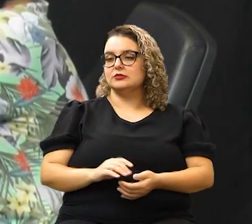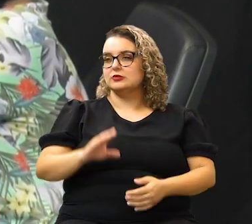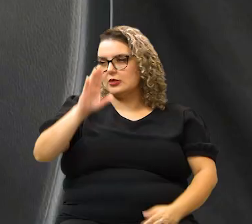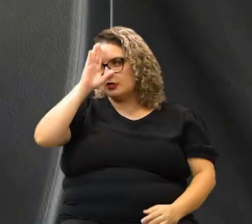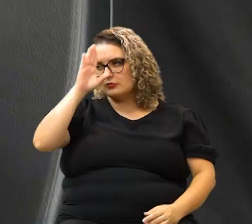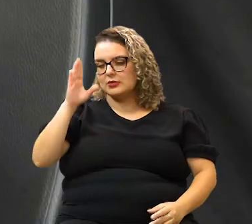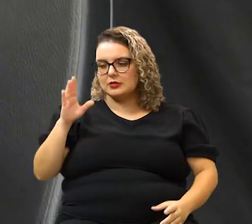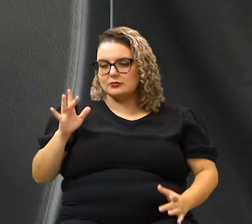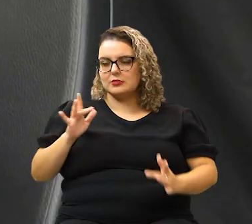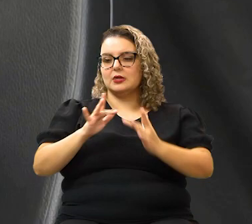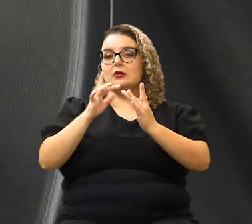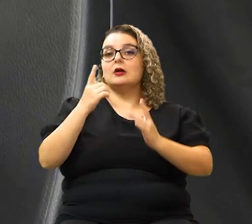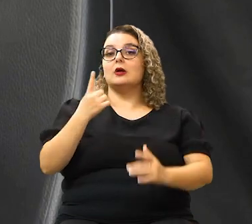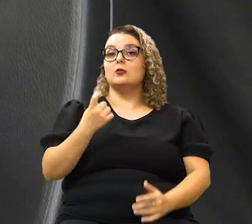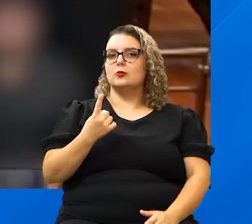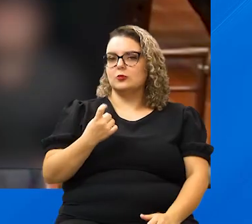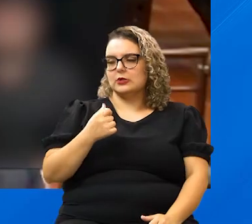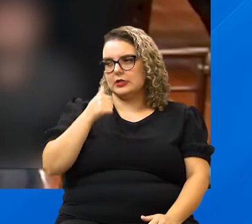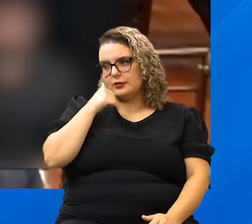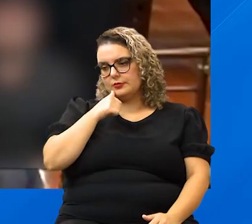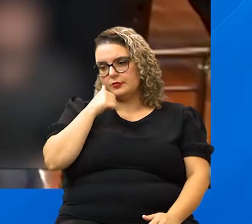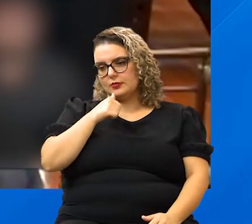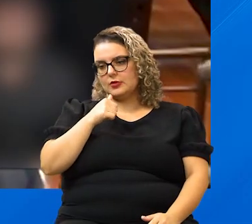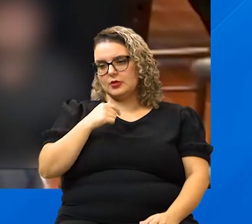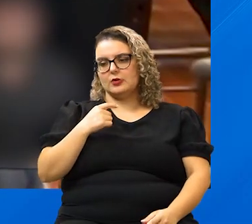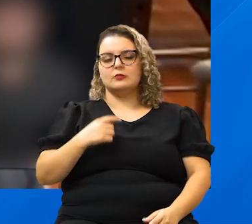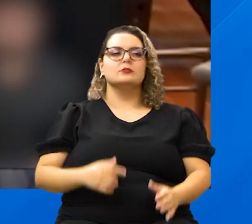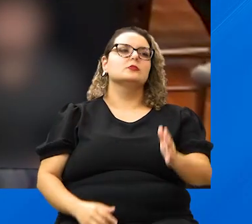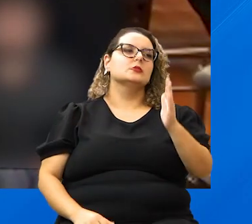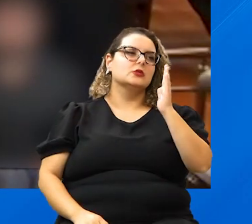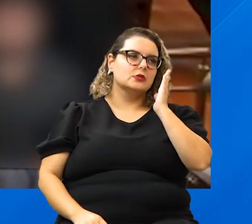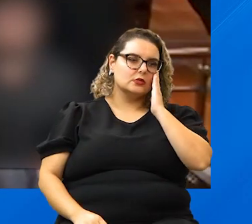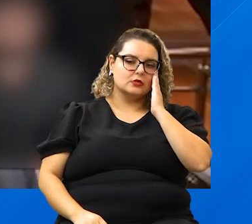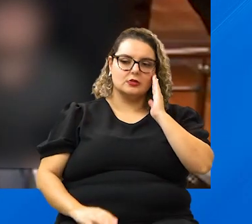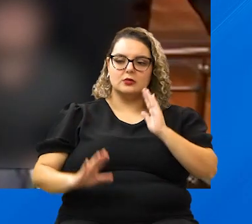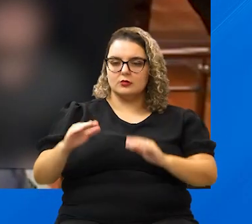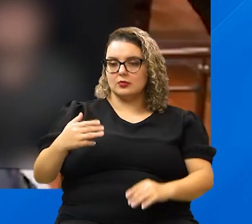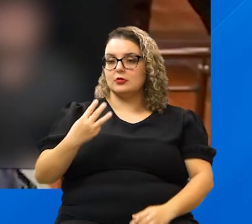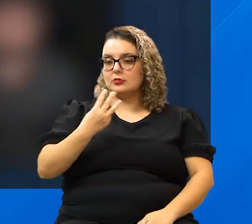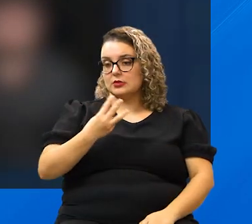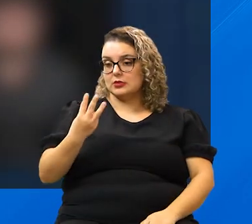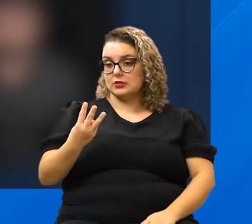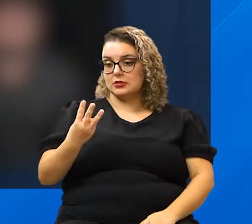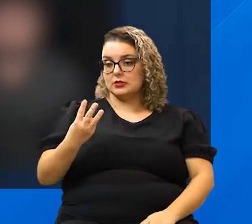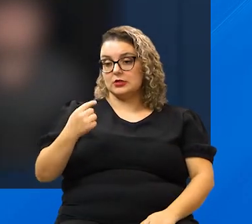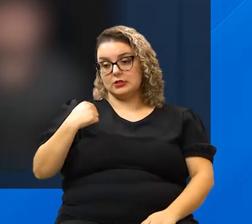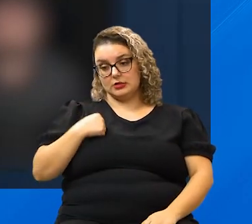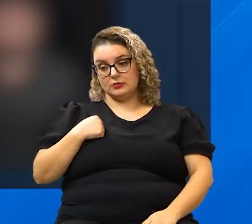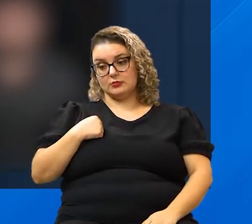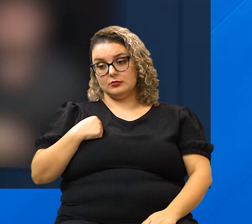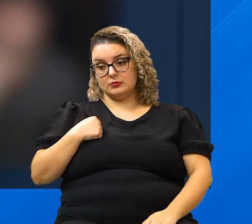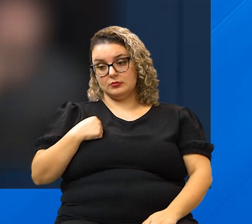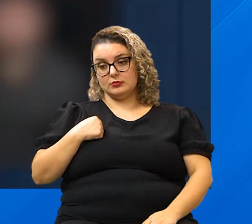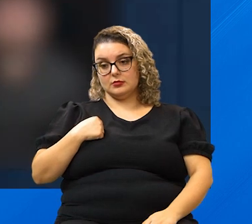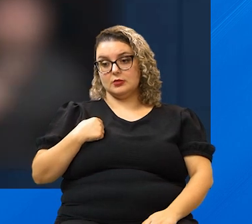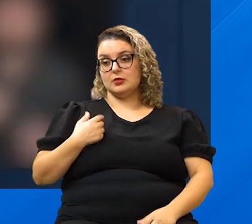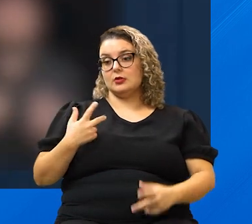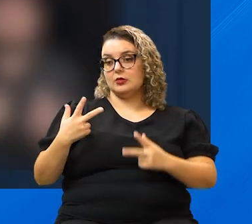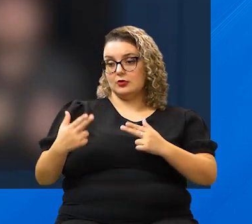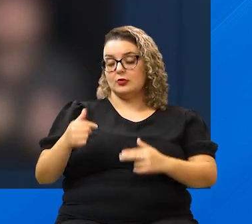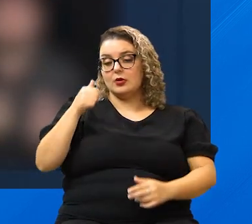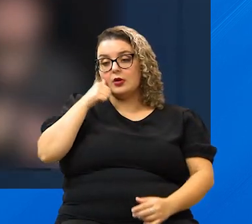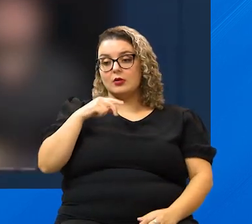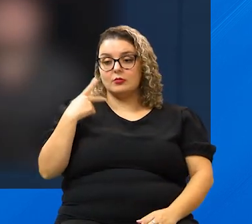Tá. Porque quando eu assumi, eram 33 e eu como uma vereadora de oposição feminista e